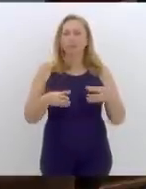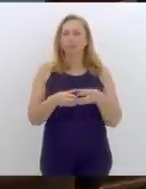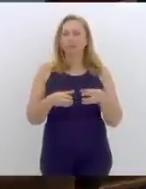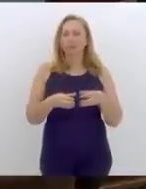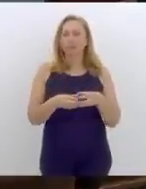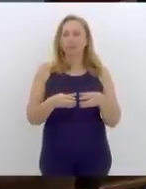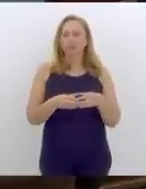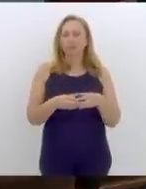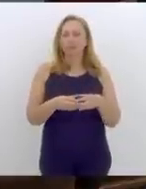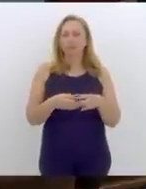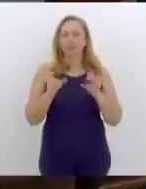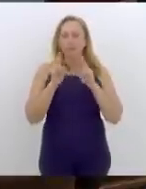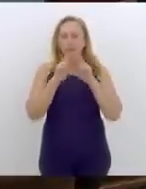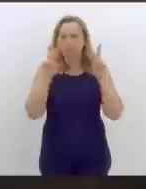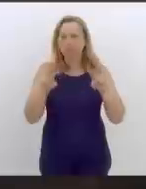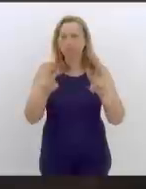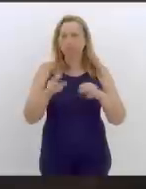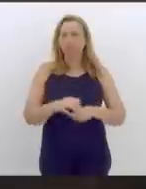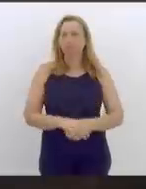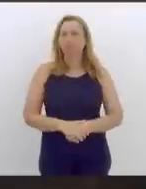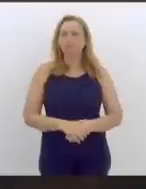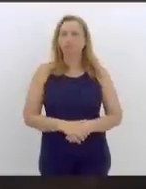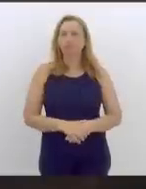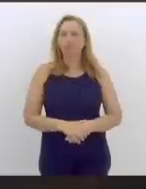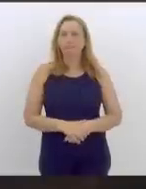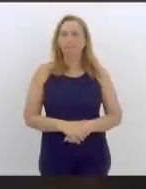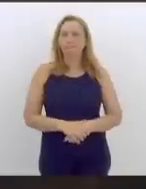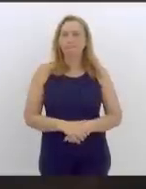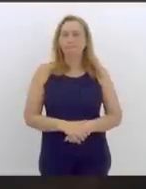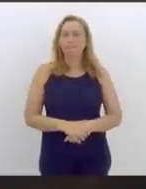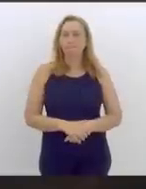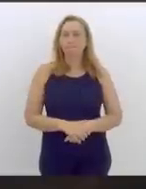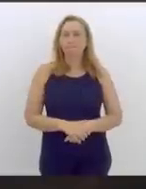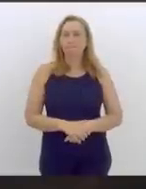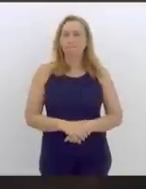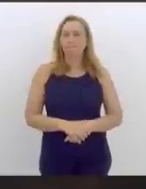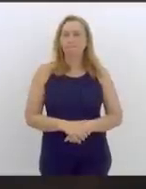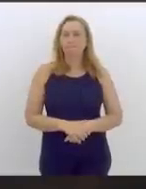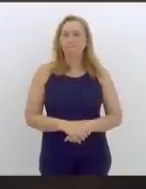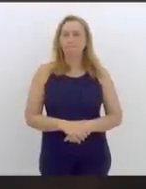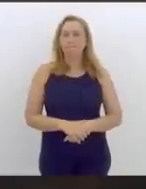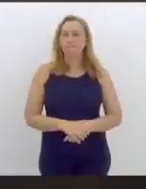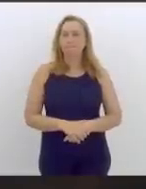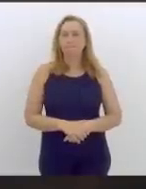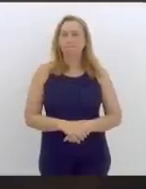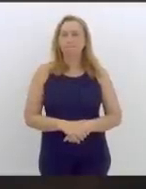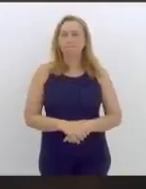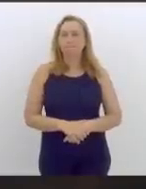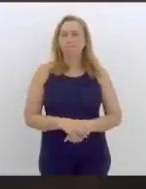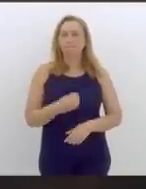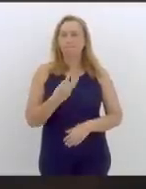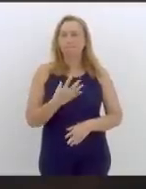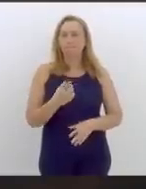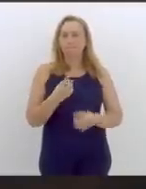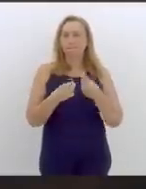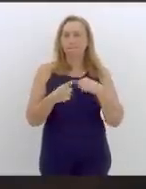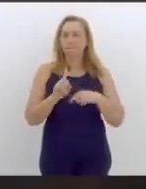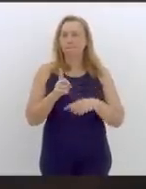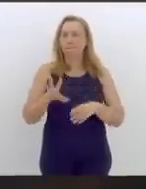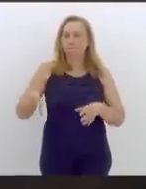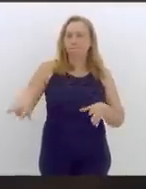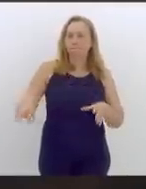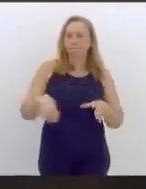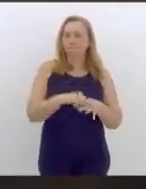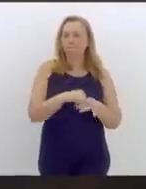aos olhos da Corporação se há uma boa vontade e não incluir novamente a prisão